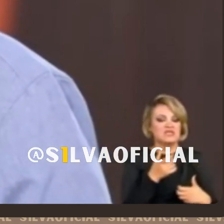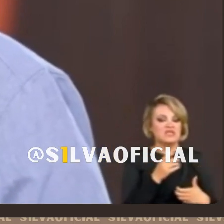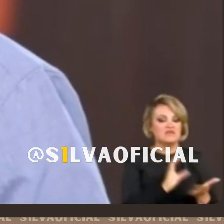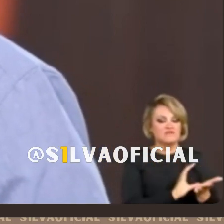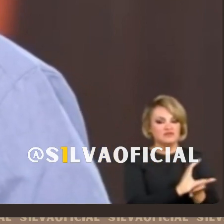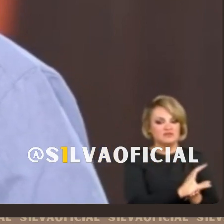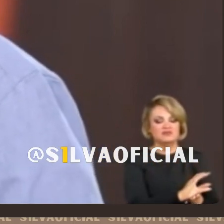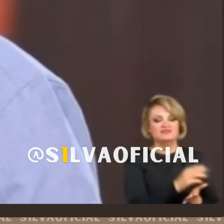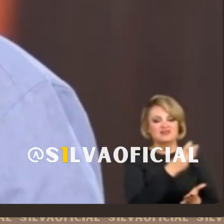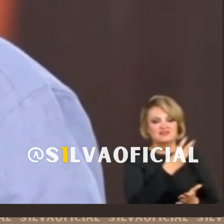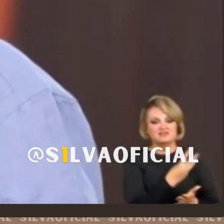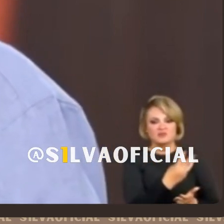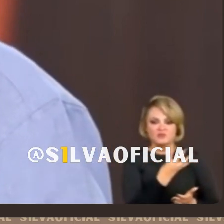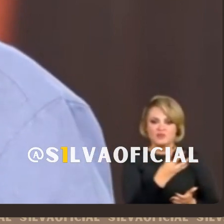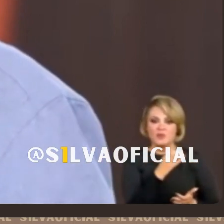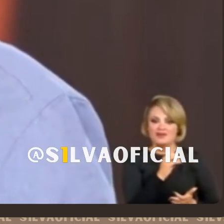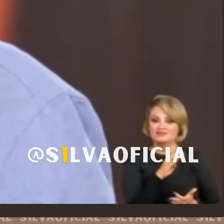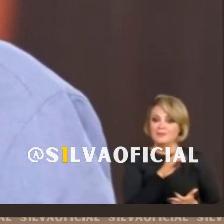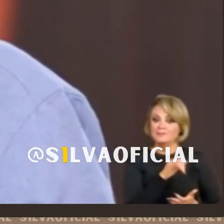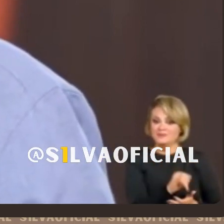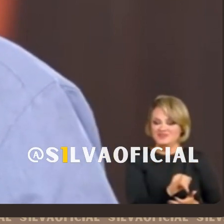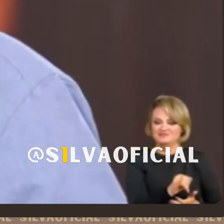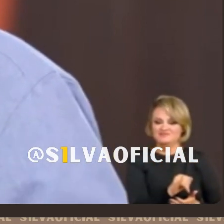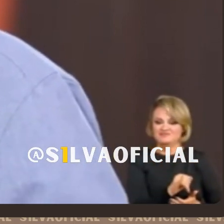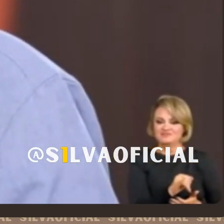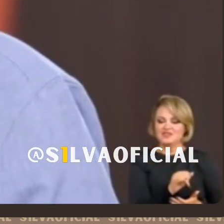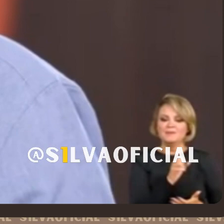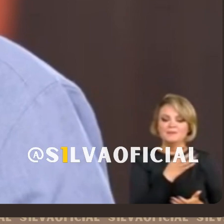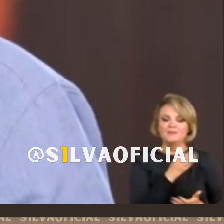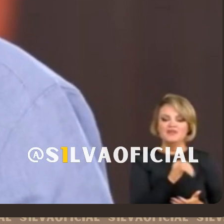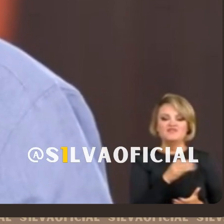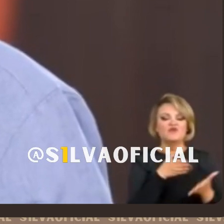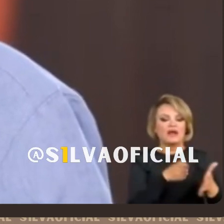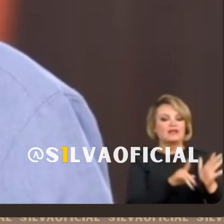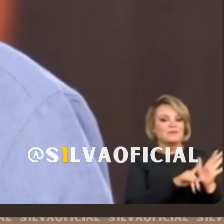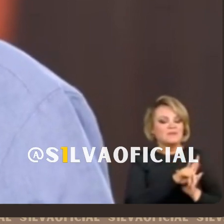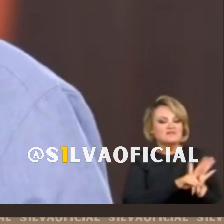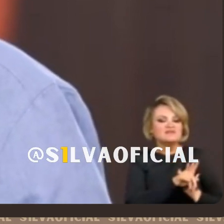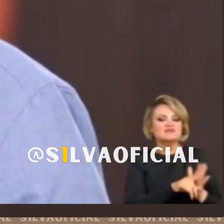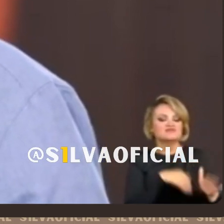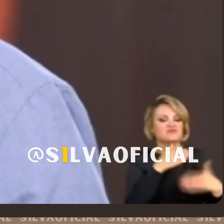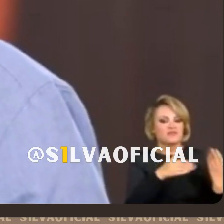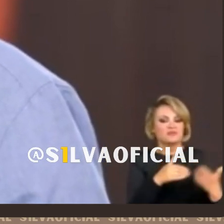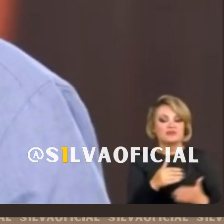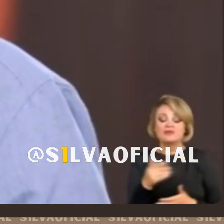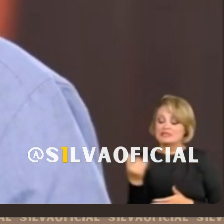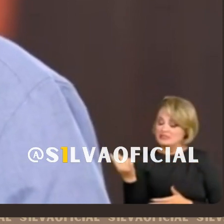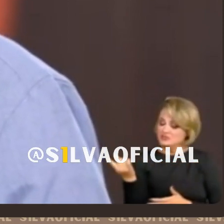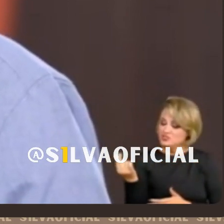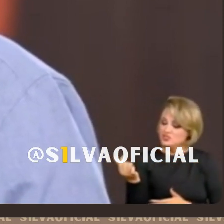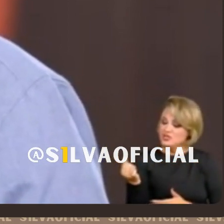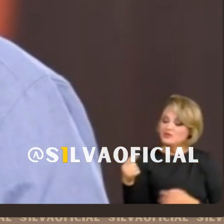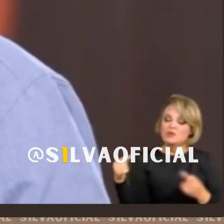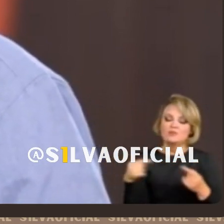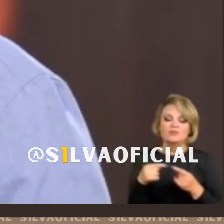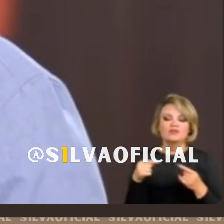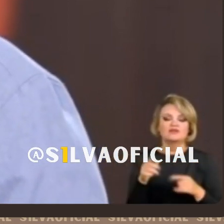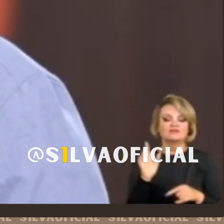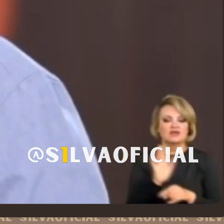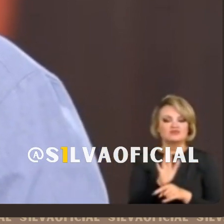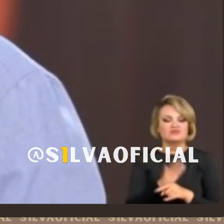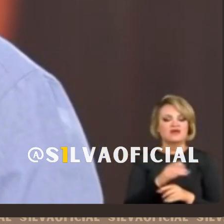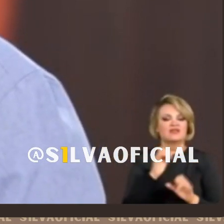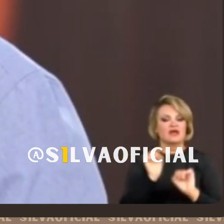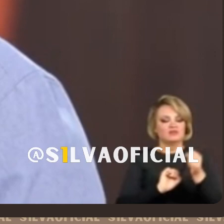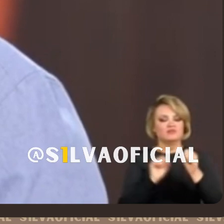em pesquisa, investimento, e dentro desse dinheiro está a recuperação da indústria naval brasileira. Sabe, a indústria naval brasileira,